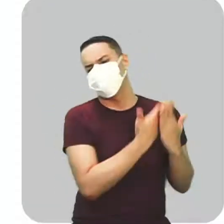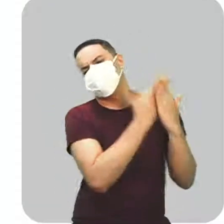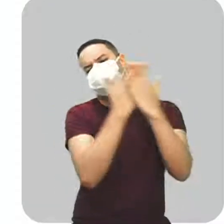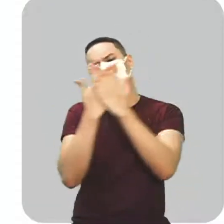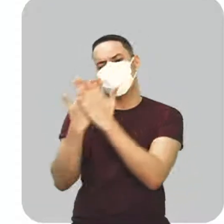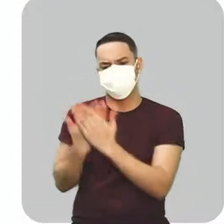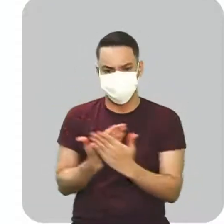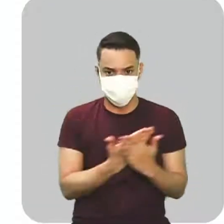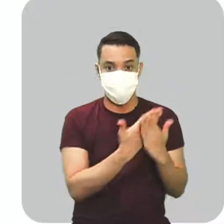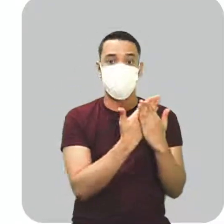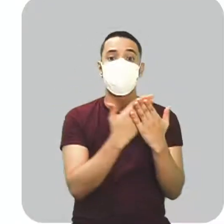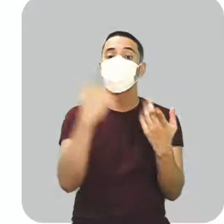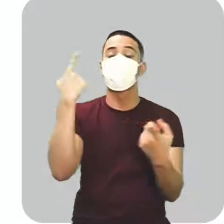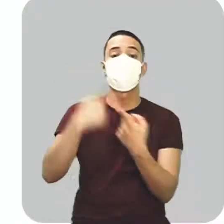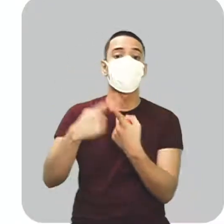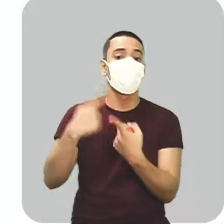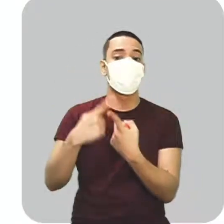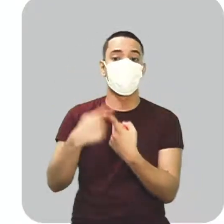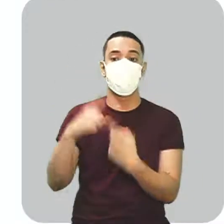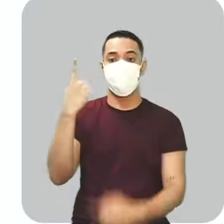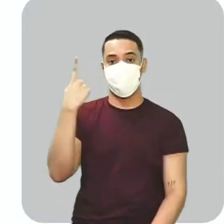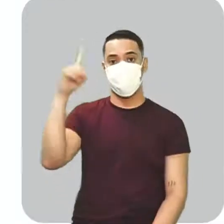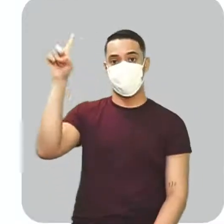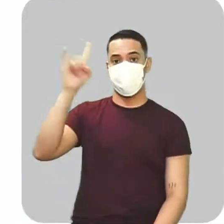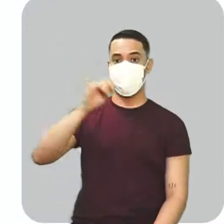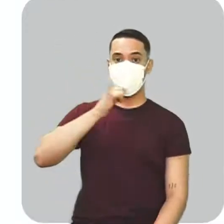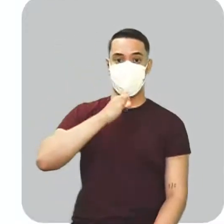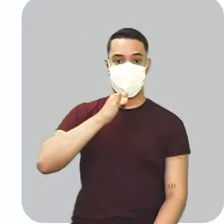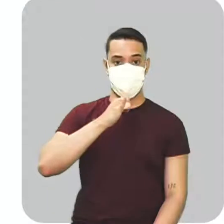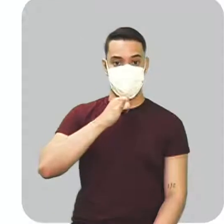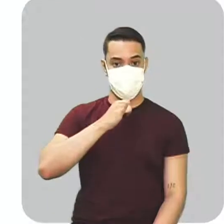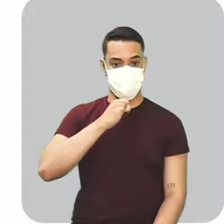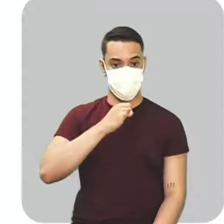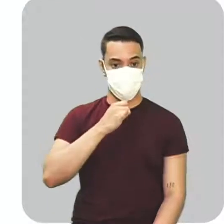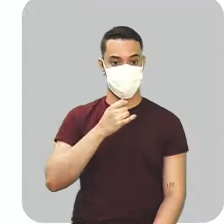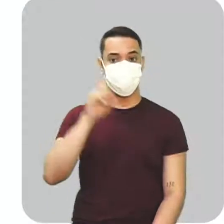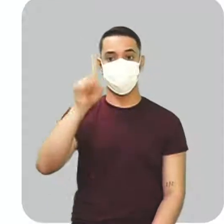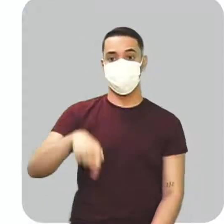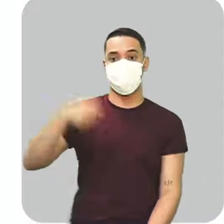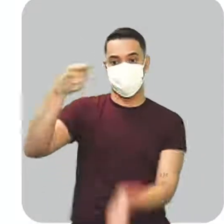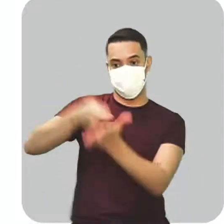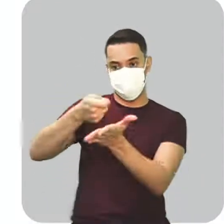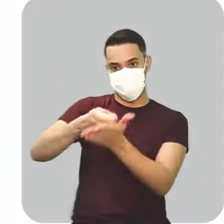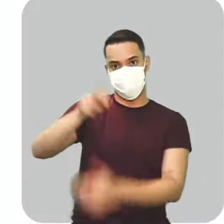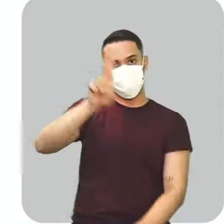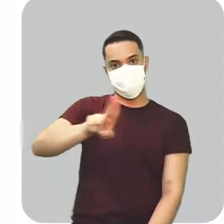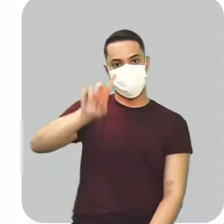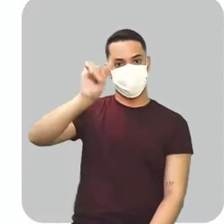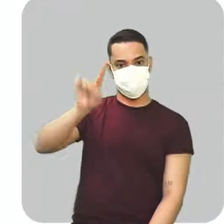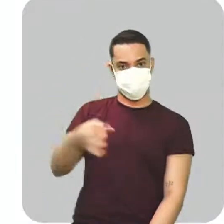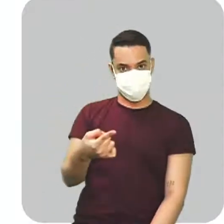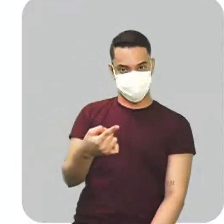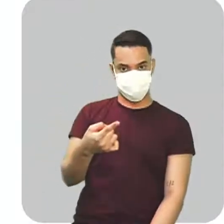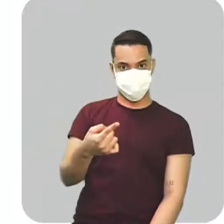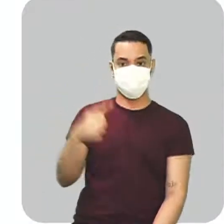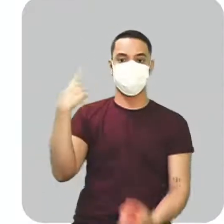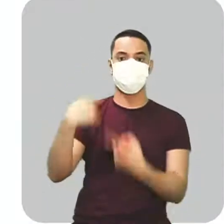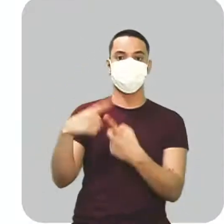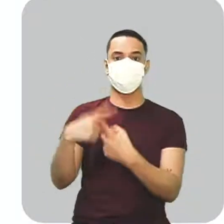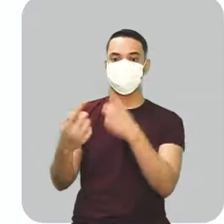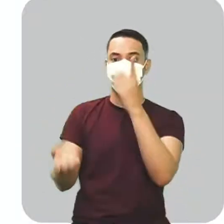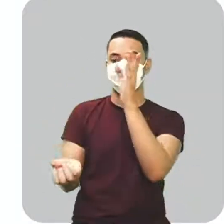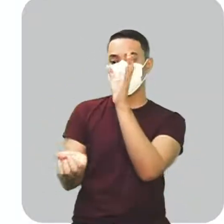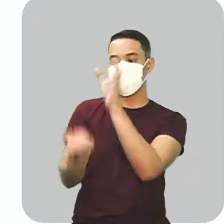bom? Por que na último exemplo, é obrigatório o uso da vírgula? Porque apareceu